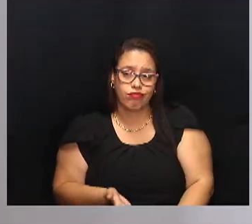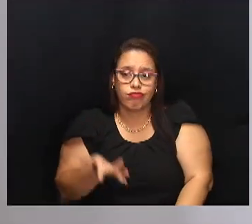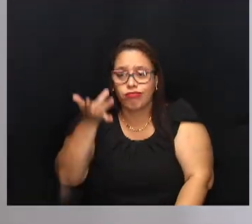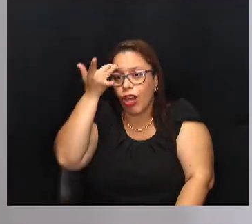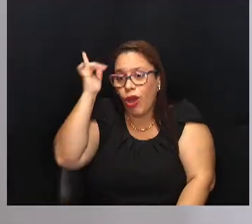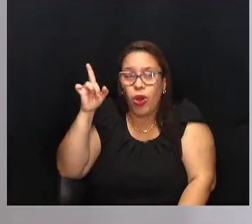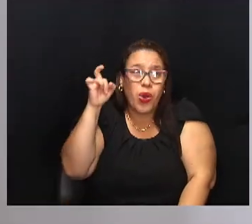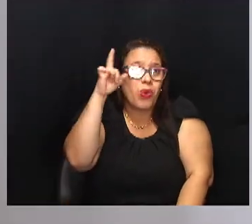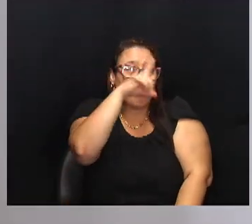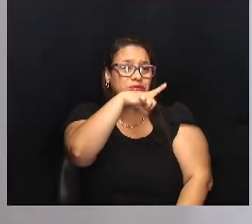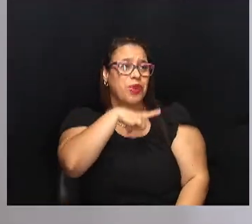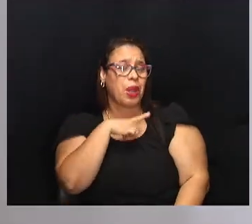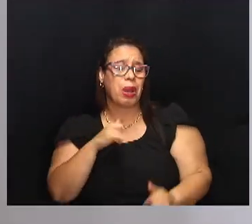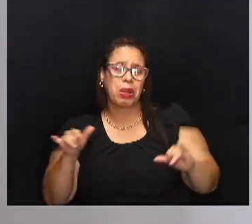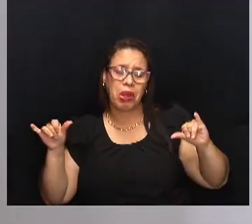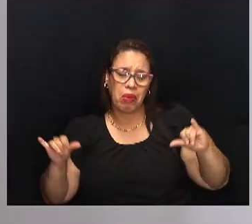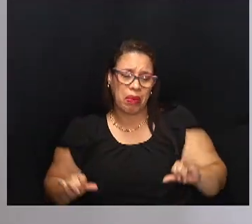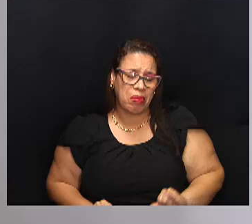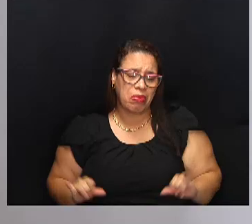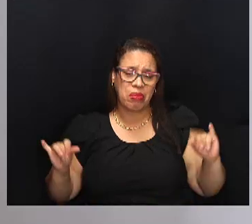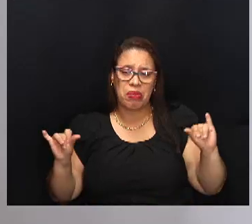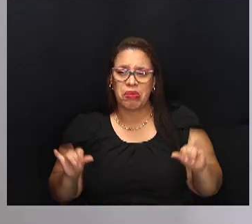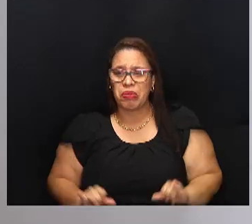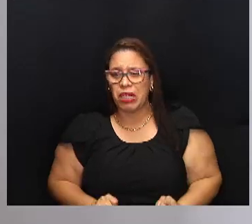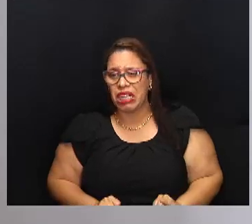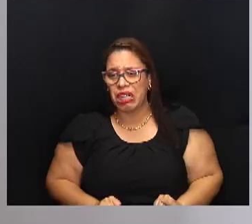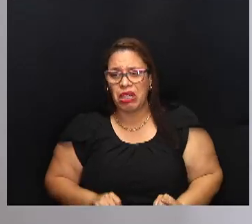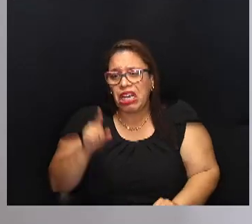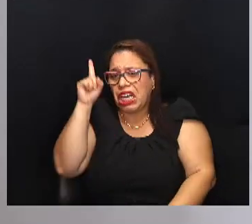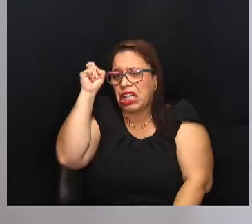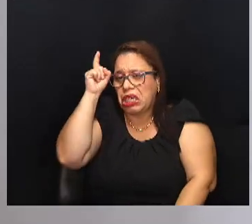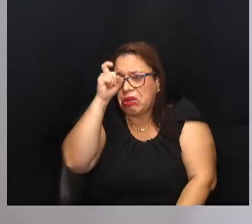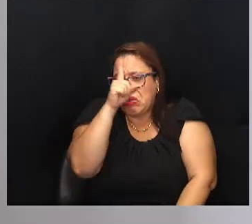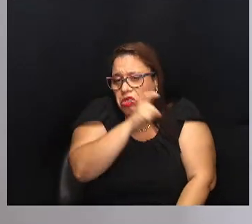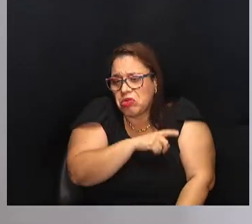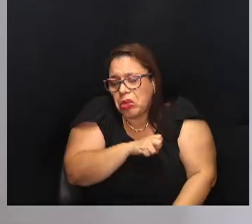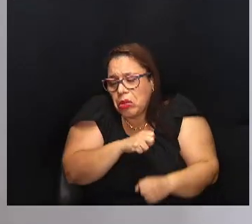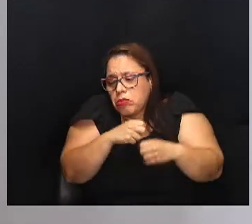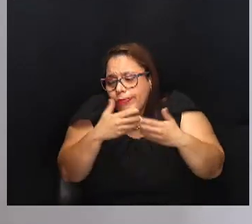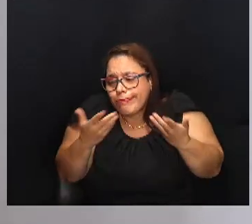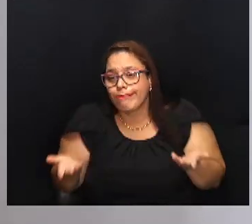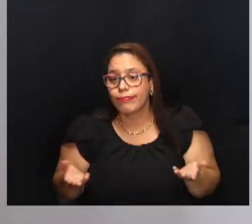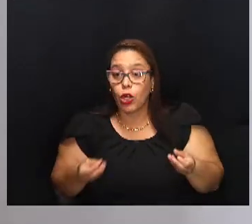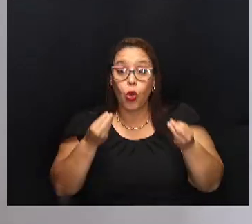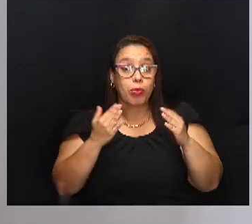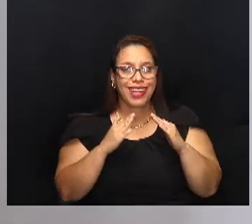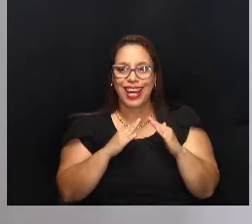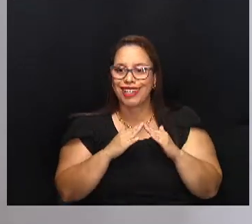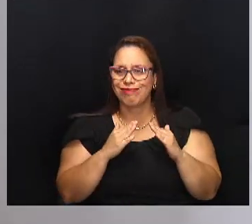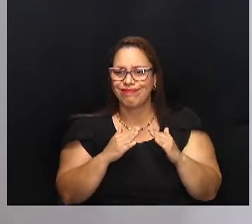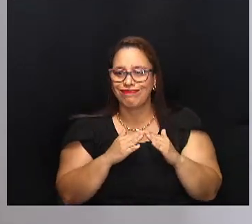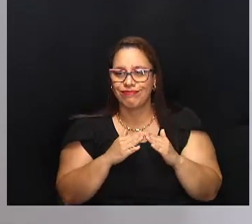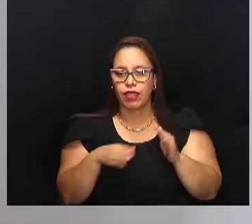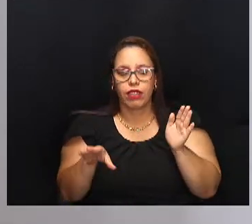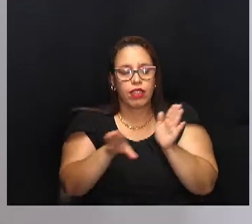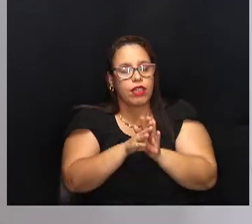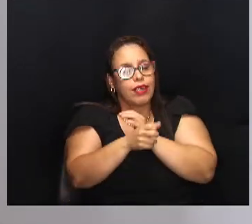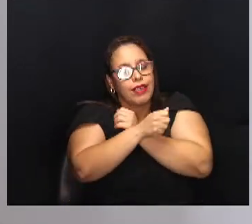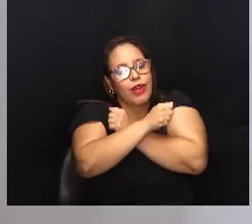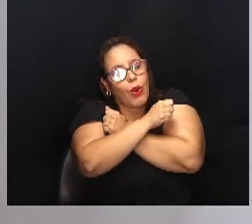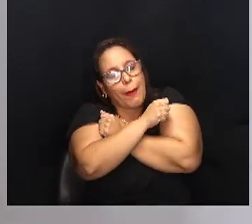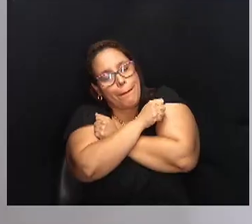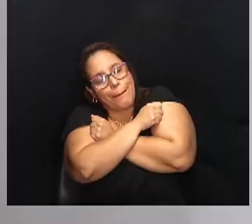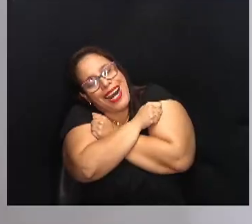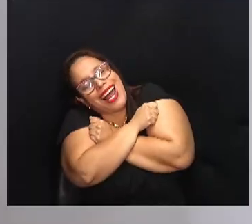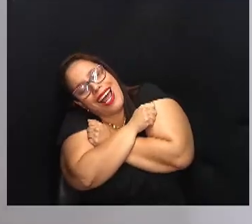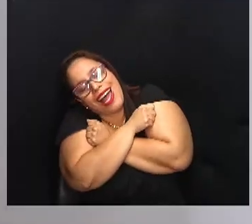desafio que ele teve aquele dia, qual é a vivência que ele passou naquele dia. Então, é como está a casa dele. Então, acho que aqui ele tem que ter um abraço, tem que ter um